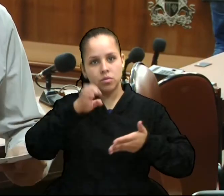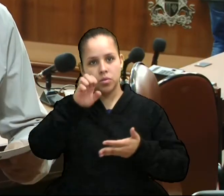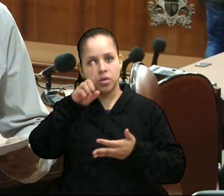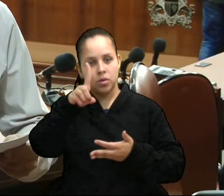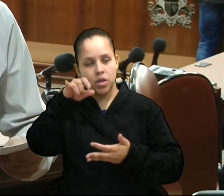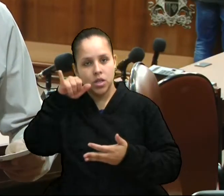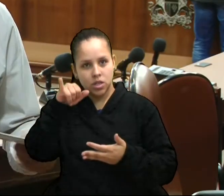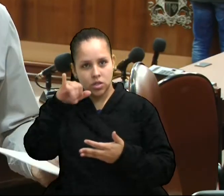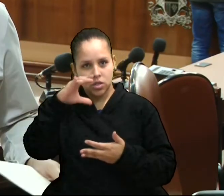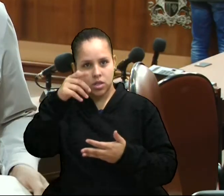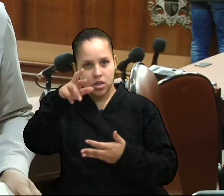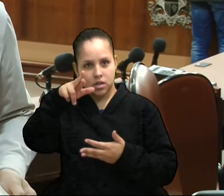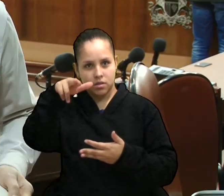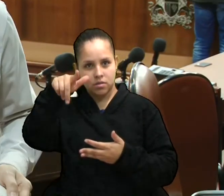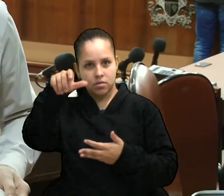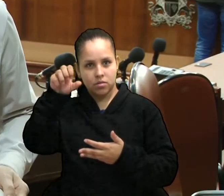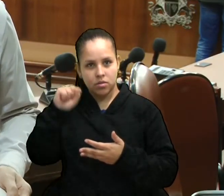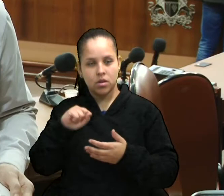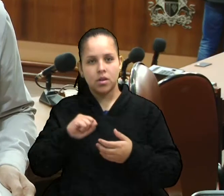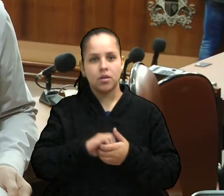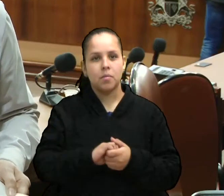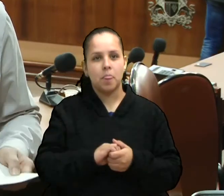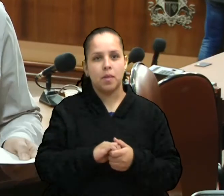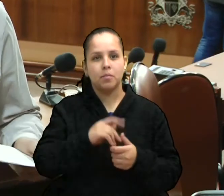PSB, que é o presidente da Comissão de